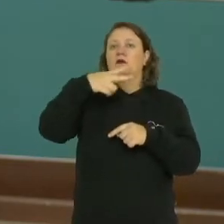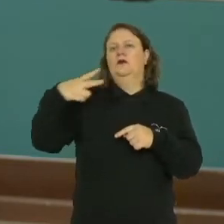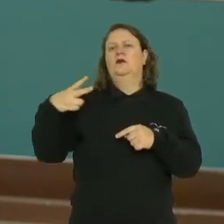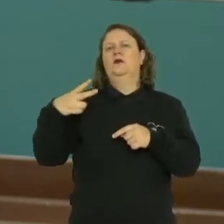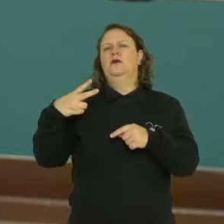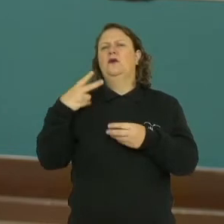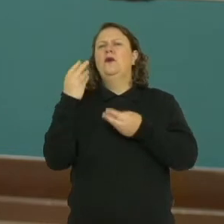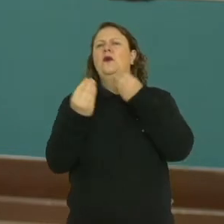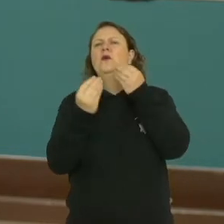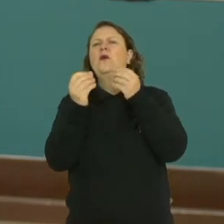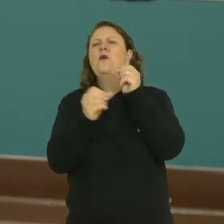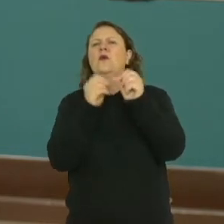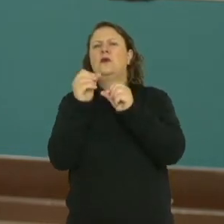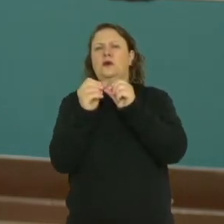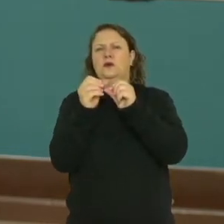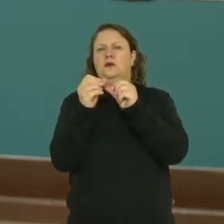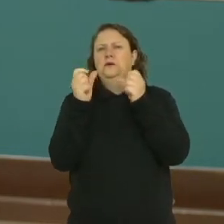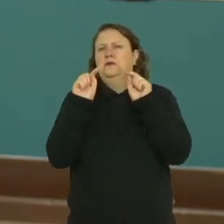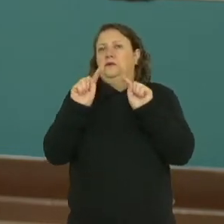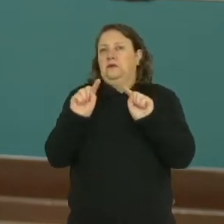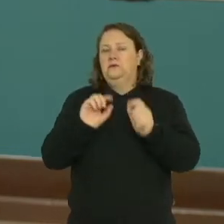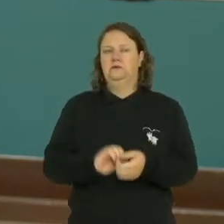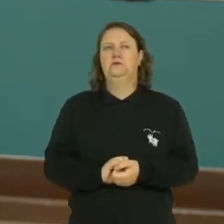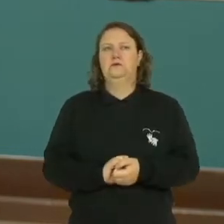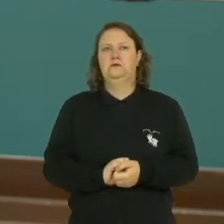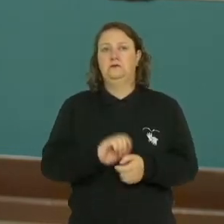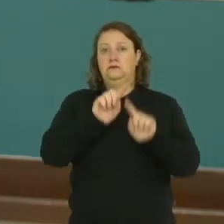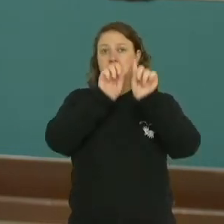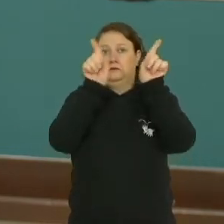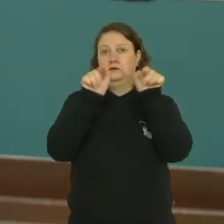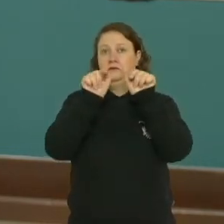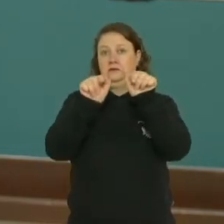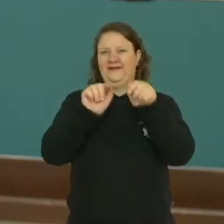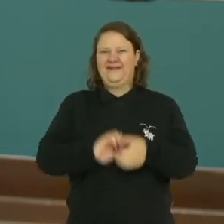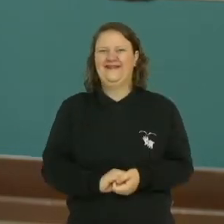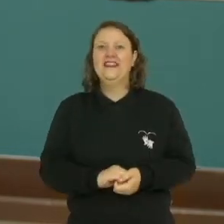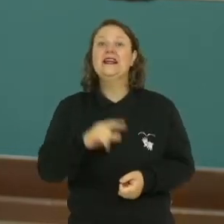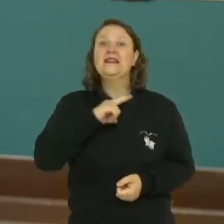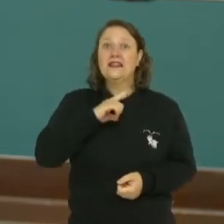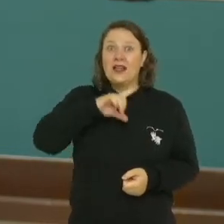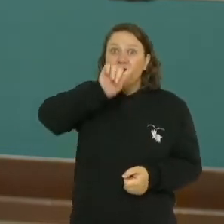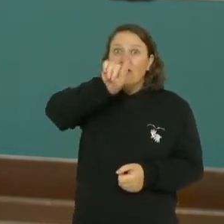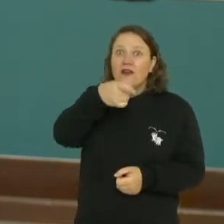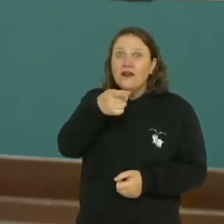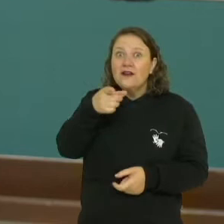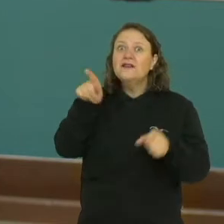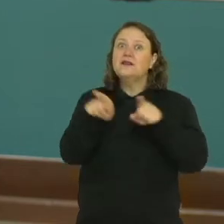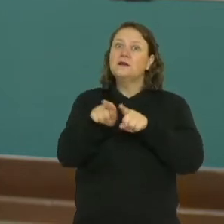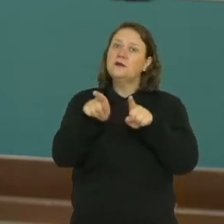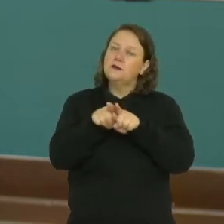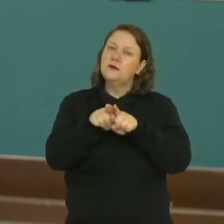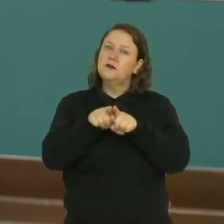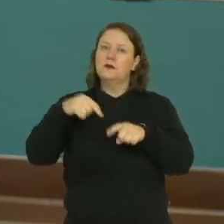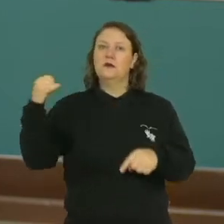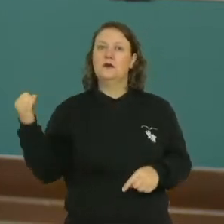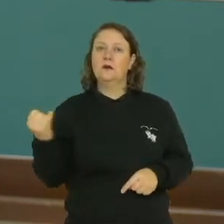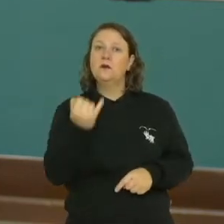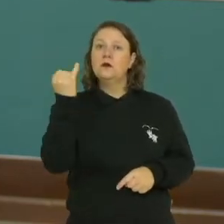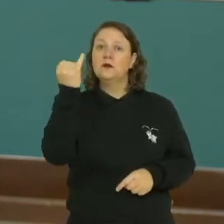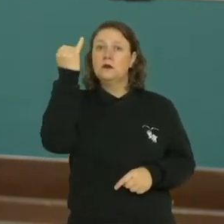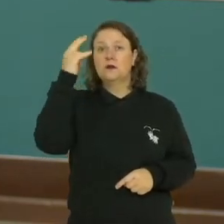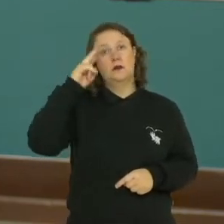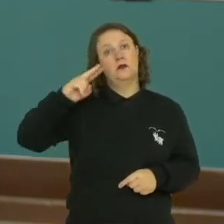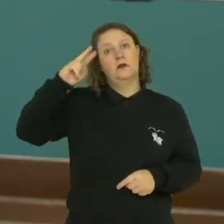duas situações? A resposta também vai ter vírgula. E a gente tem que lembrar que na multiplicação de